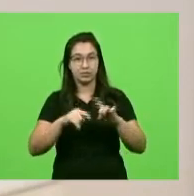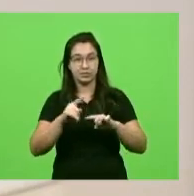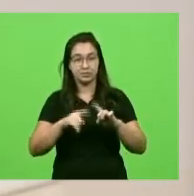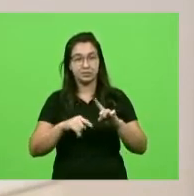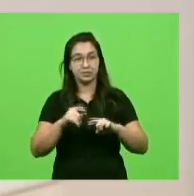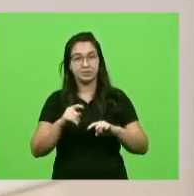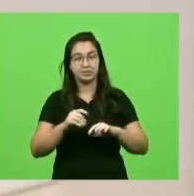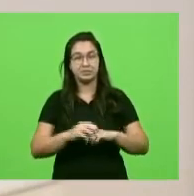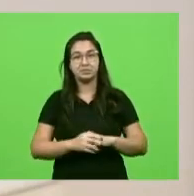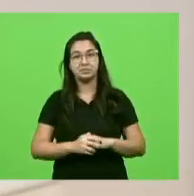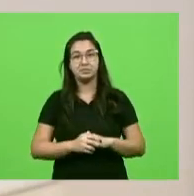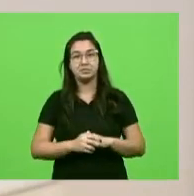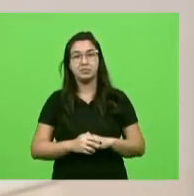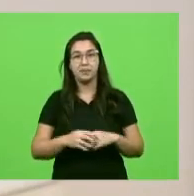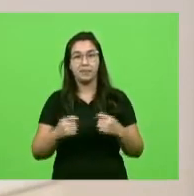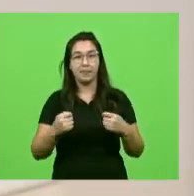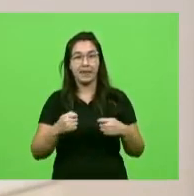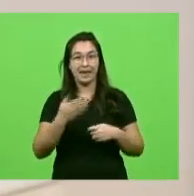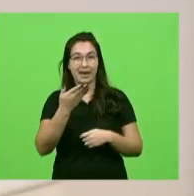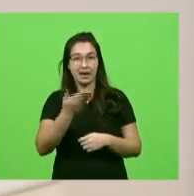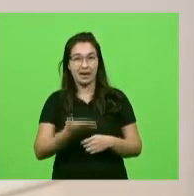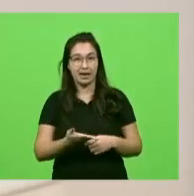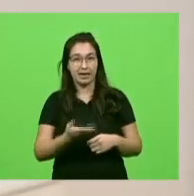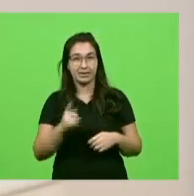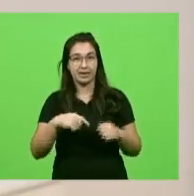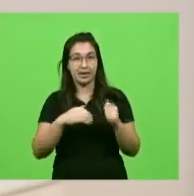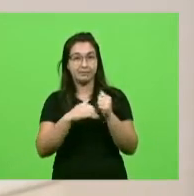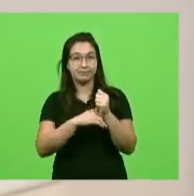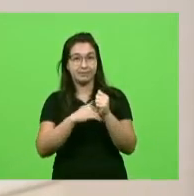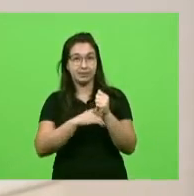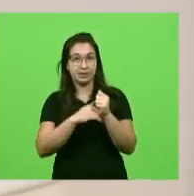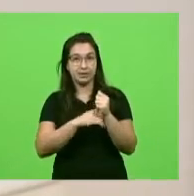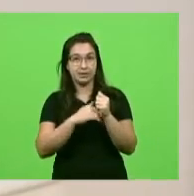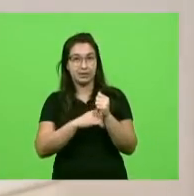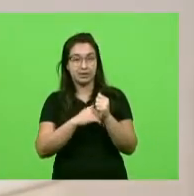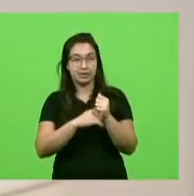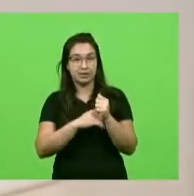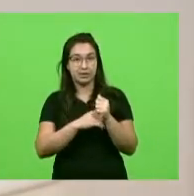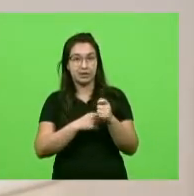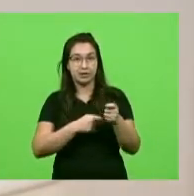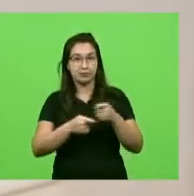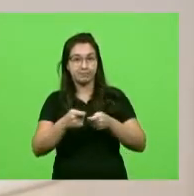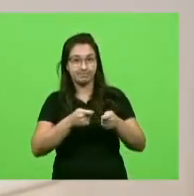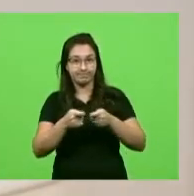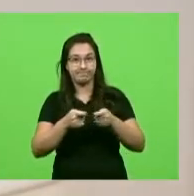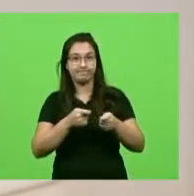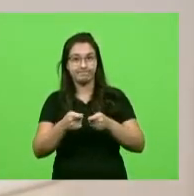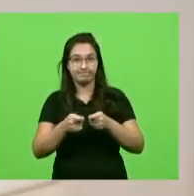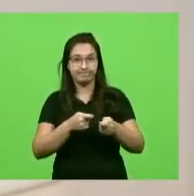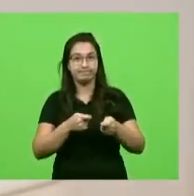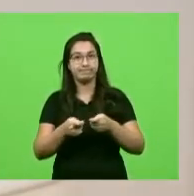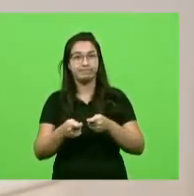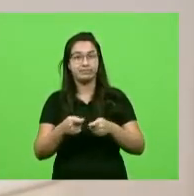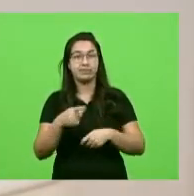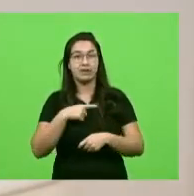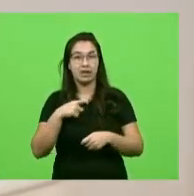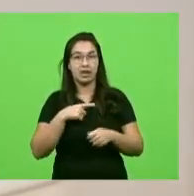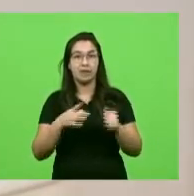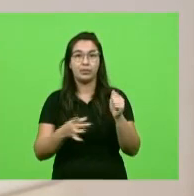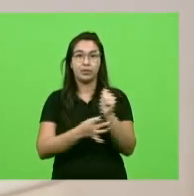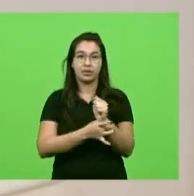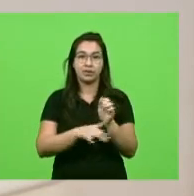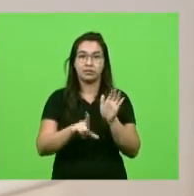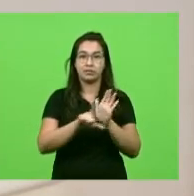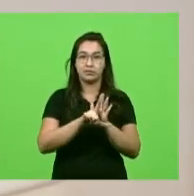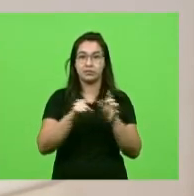sendo, portanto, qualificados como segredos do negócio ou segredo comercial, que contam com a devida proteção legal. Fecha